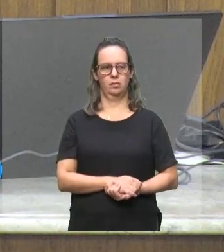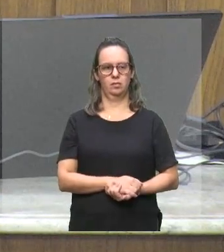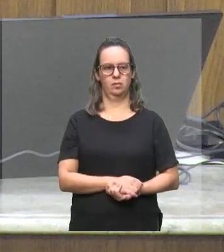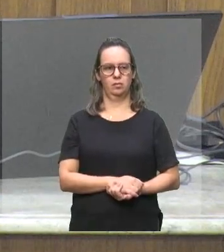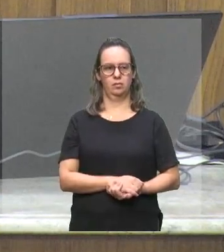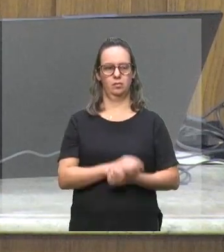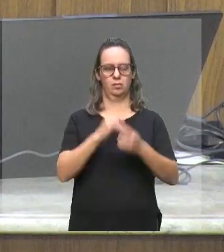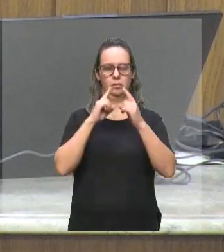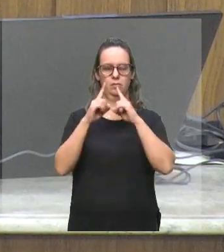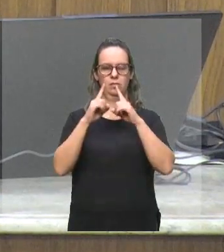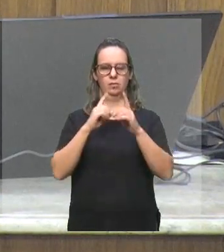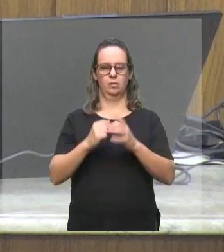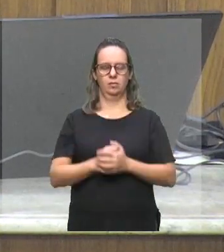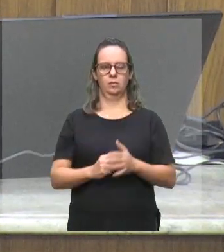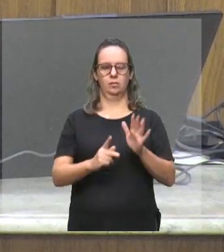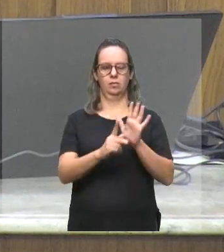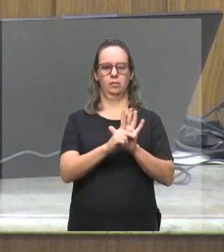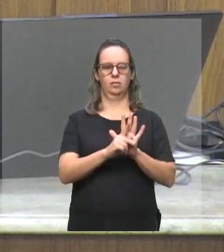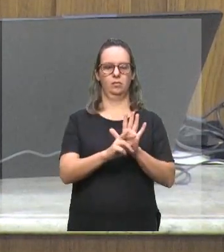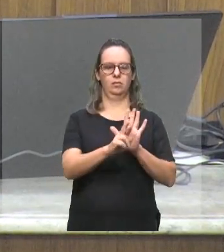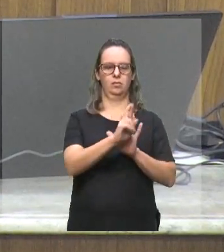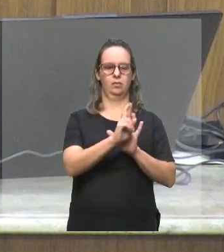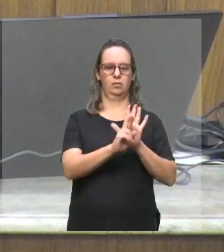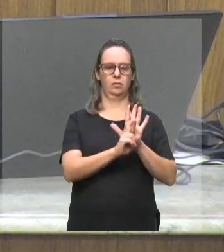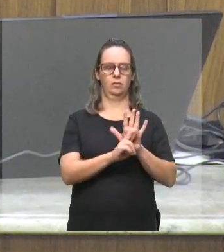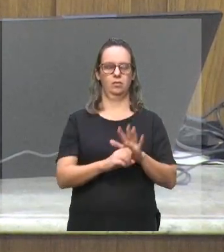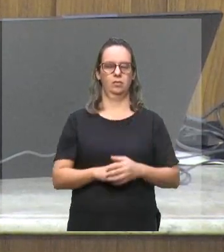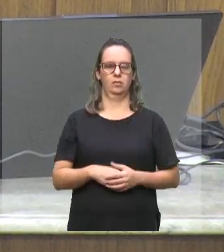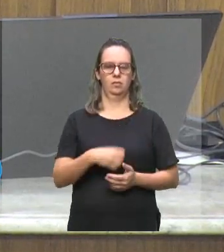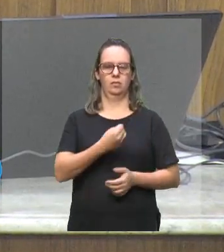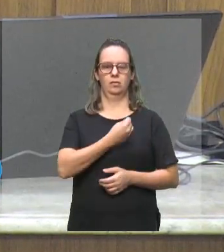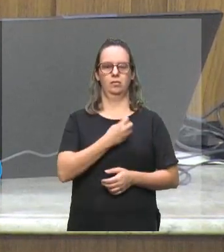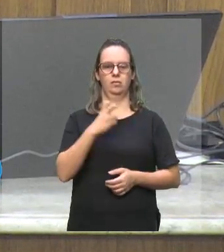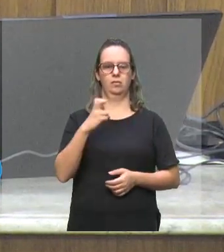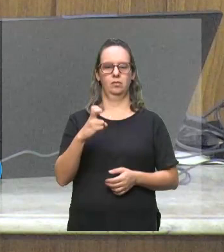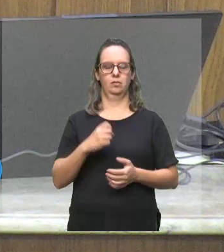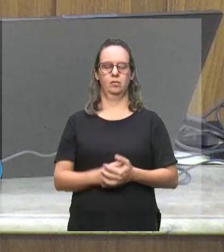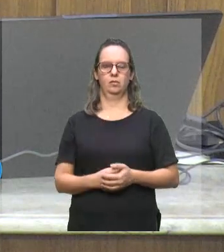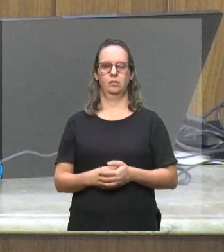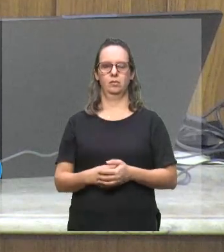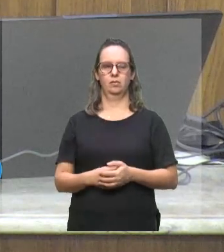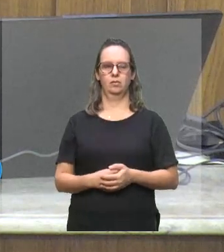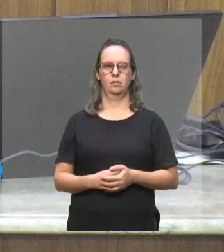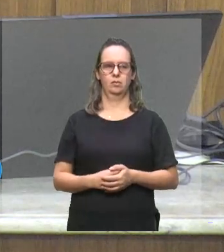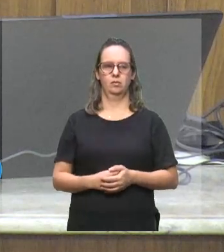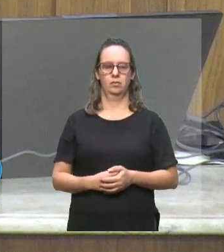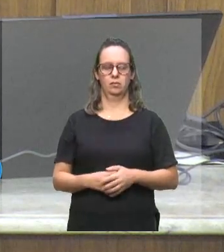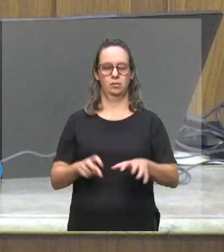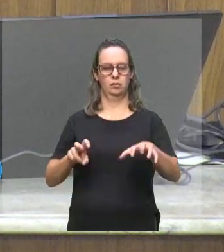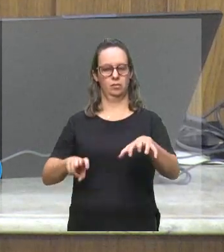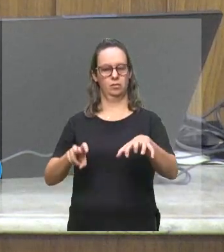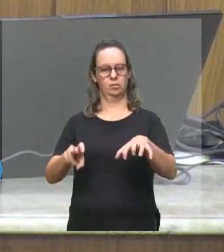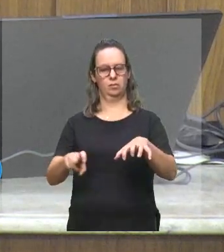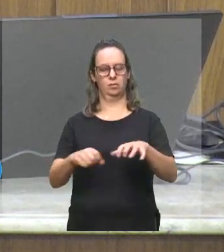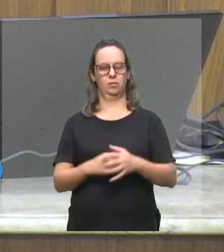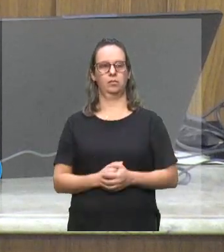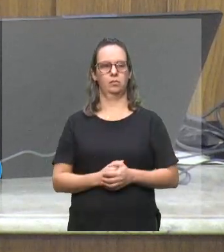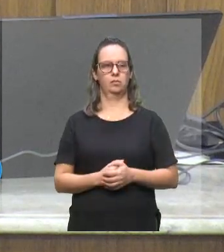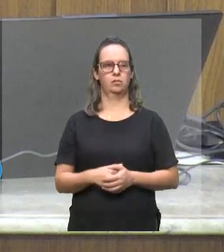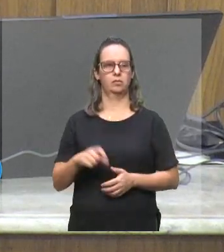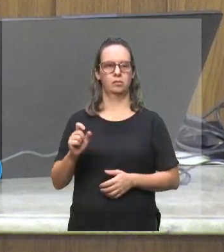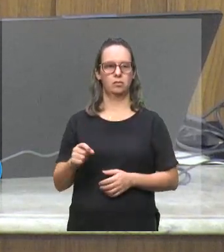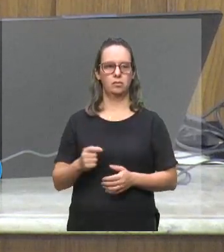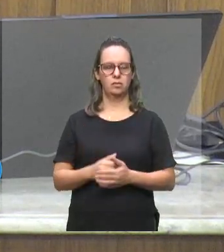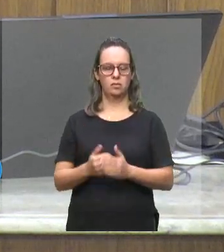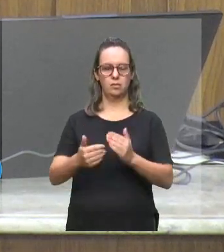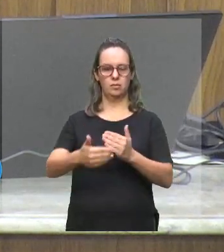Em discussão, projeto de resolução número 5/2024 da mesa da Câmara Municipal de Assis, que prevê o regime de adiantamento para